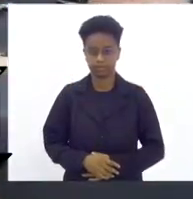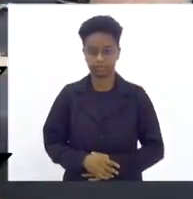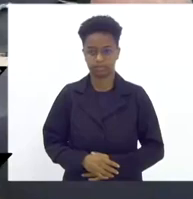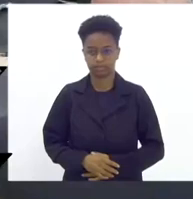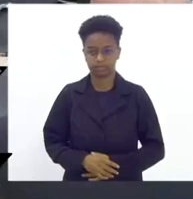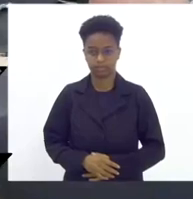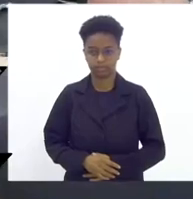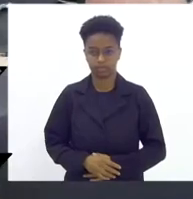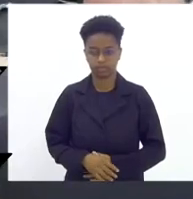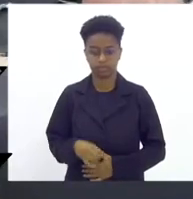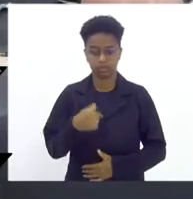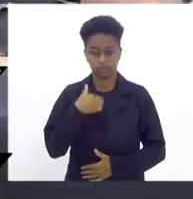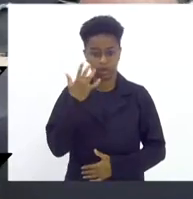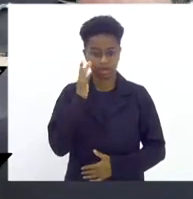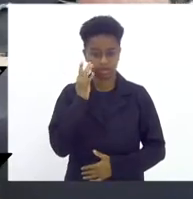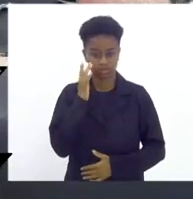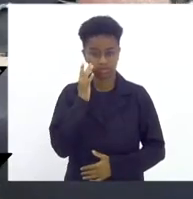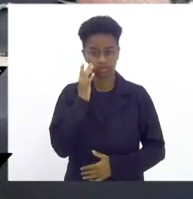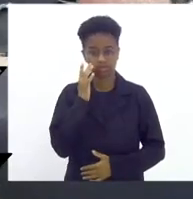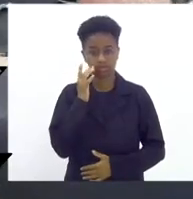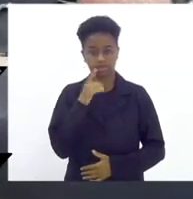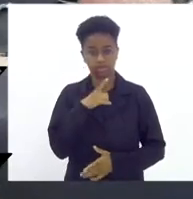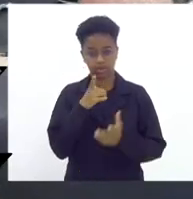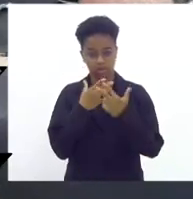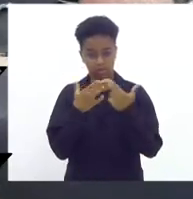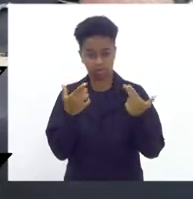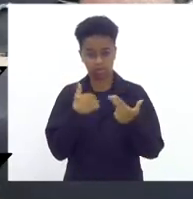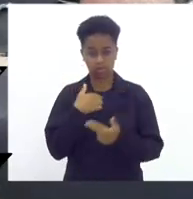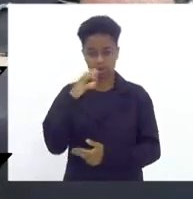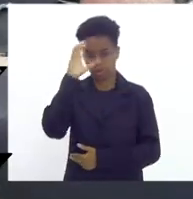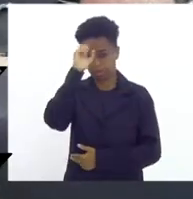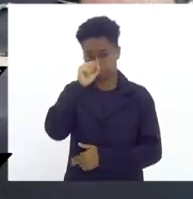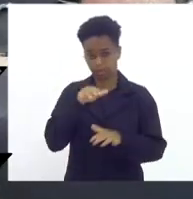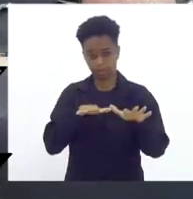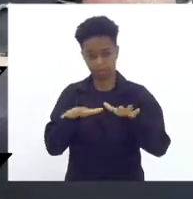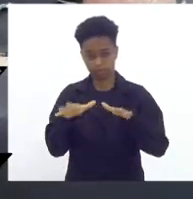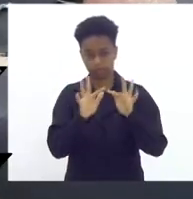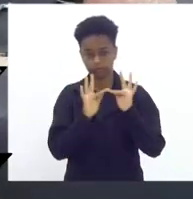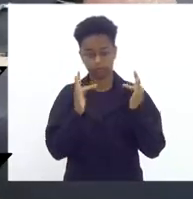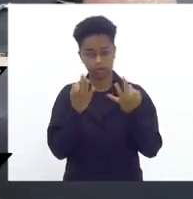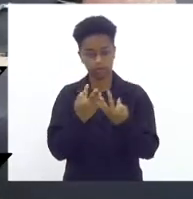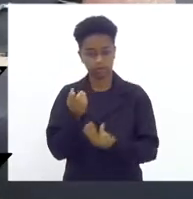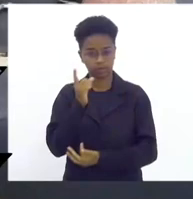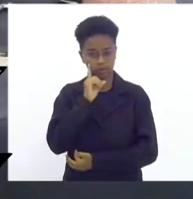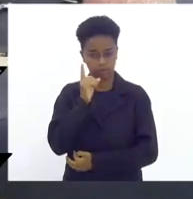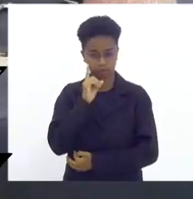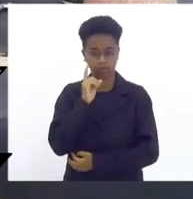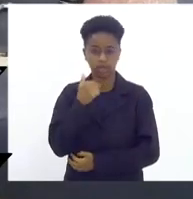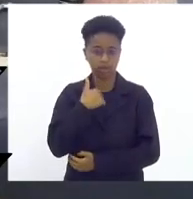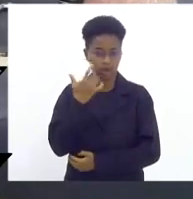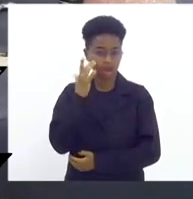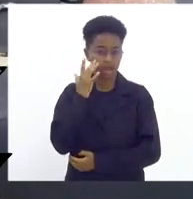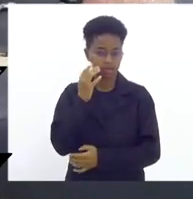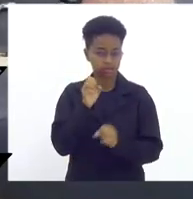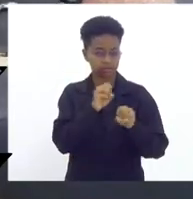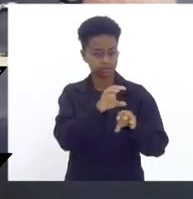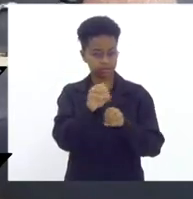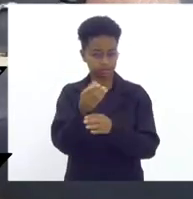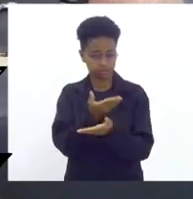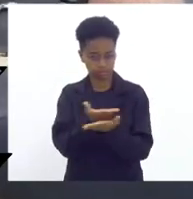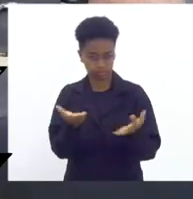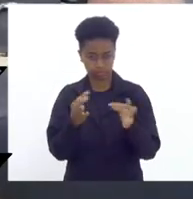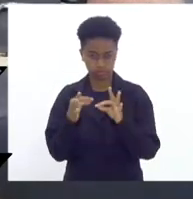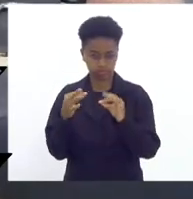acho que se tem uma coisa que eu aprendo com o movimento de familiares todo dia e eu acho que fica e a lição para todo mundo